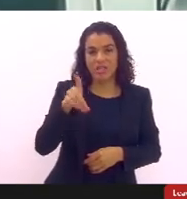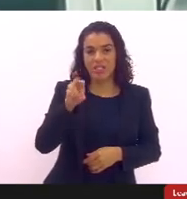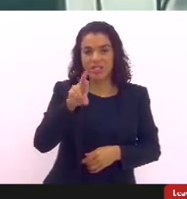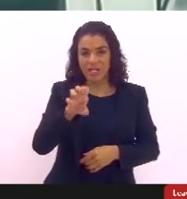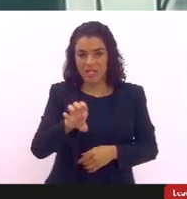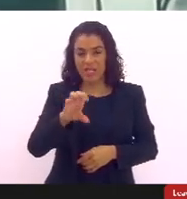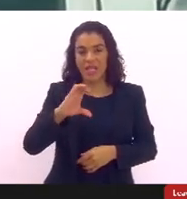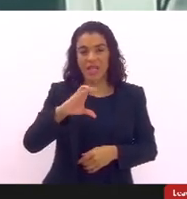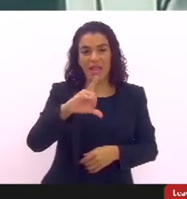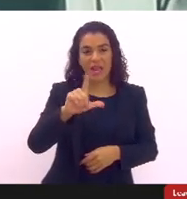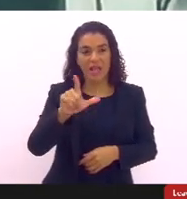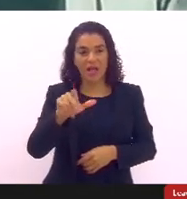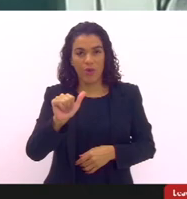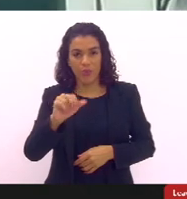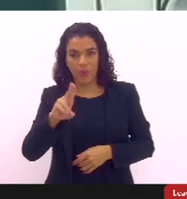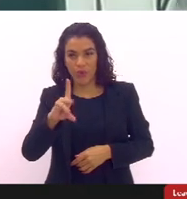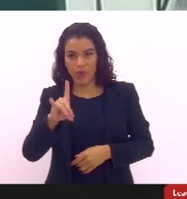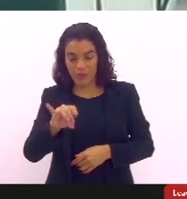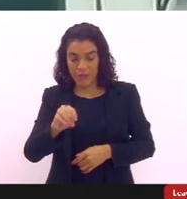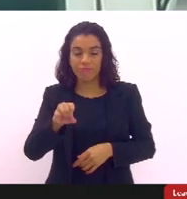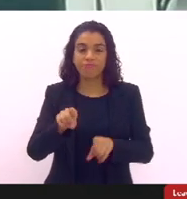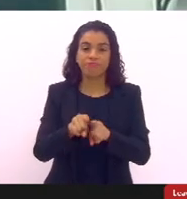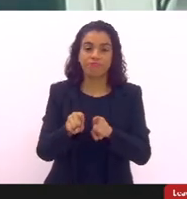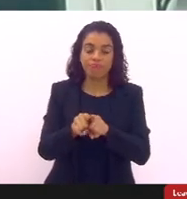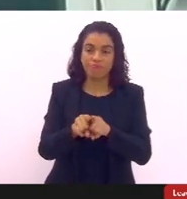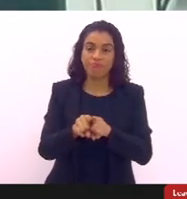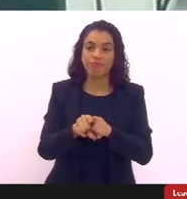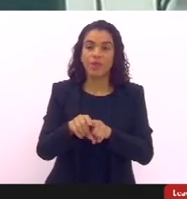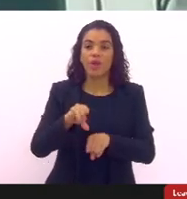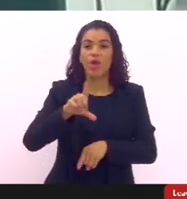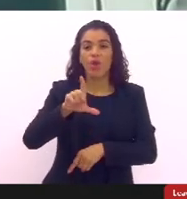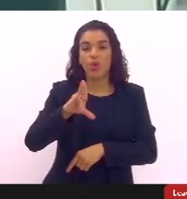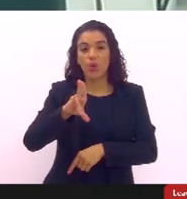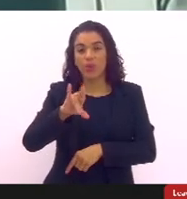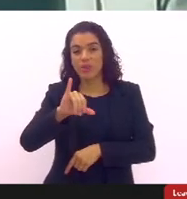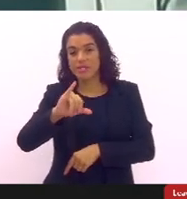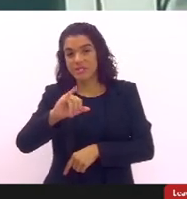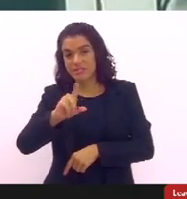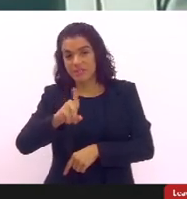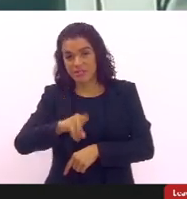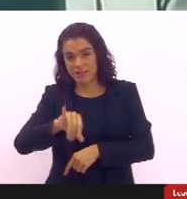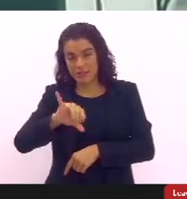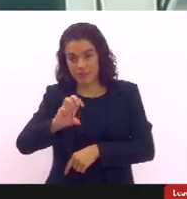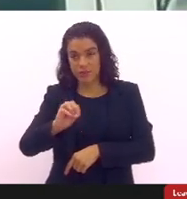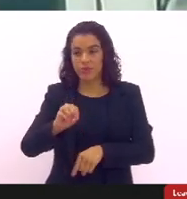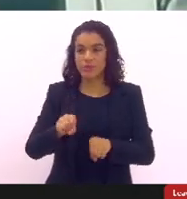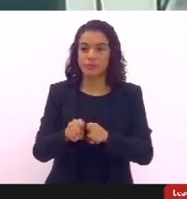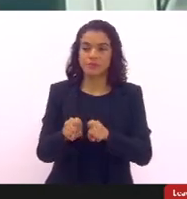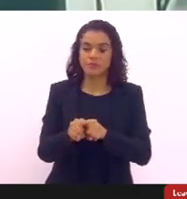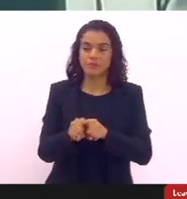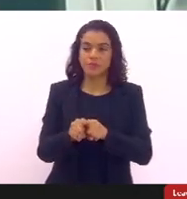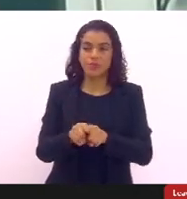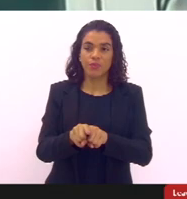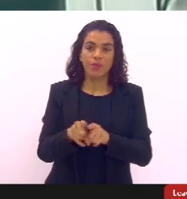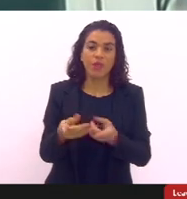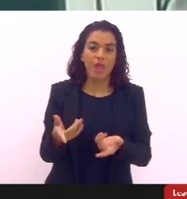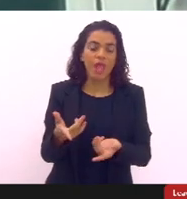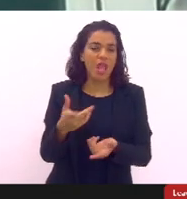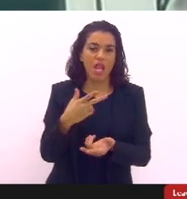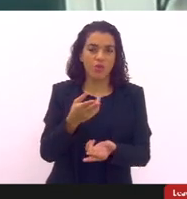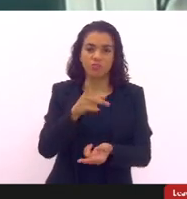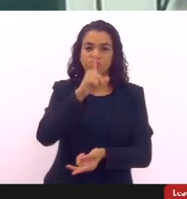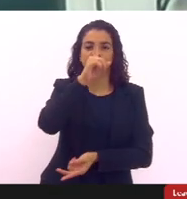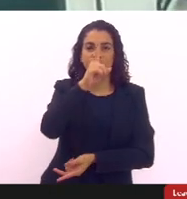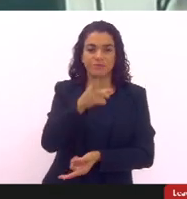Cláudia é oriunda dessa gestão, o doutor Luizinho também não se privou dessa